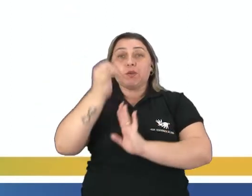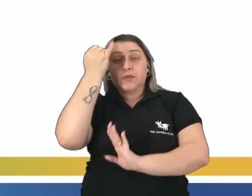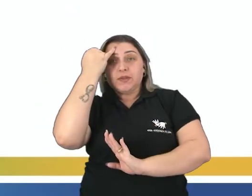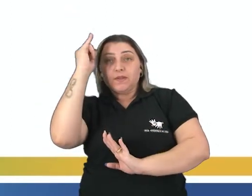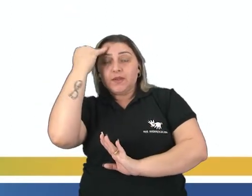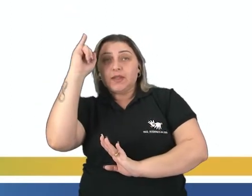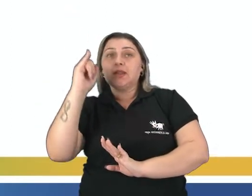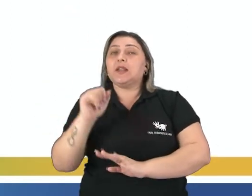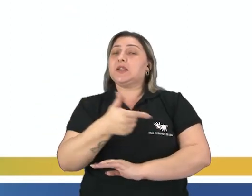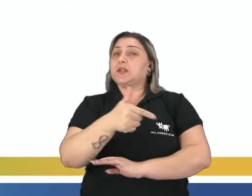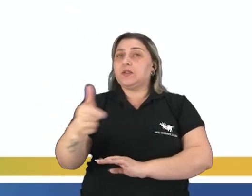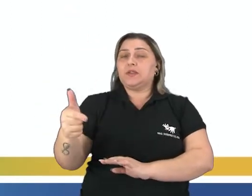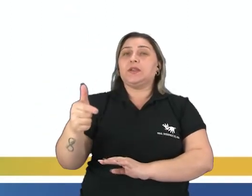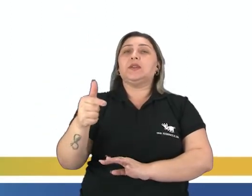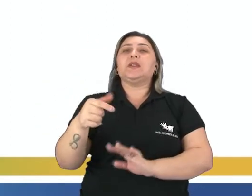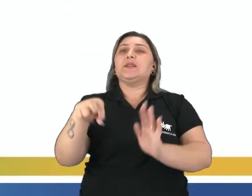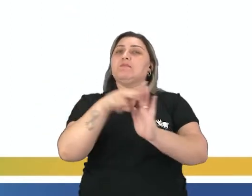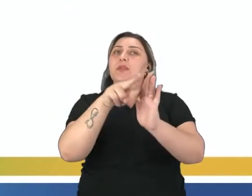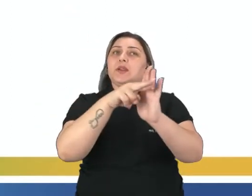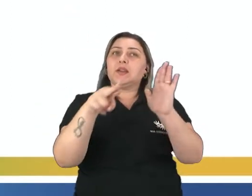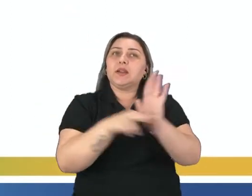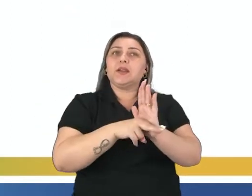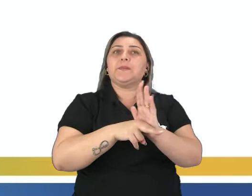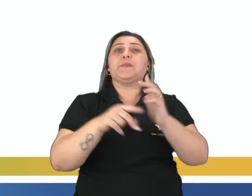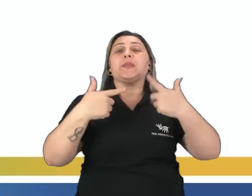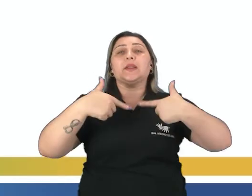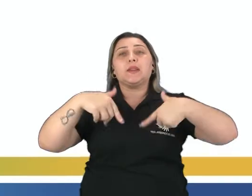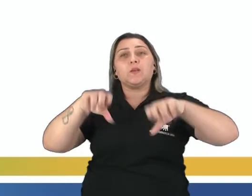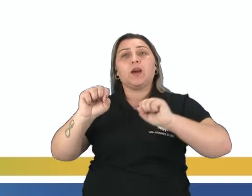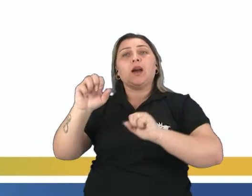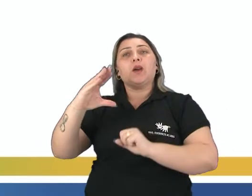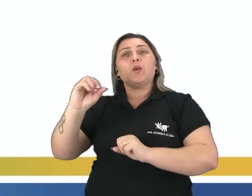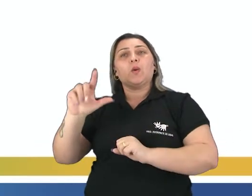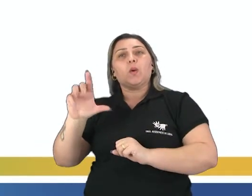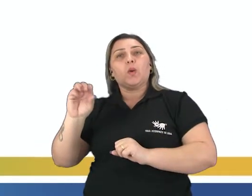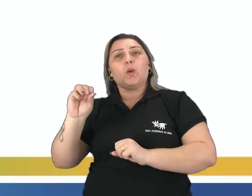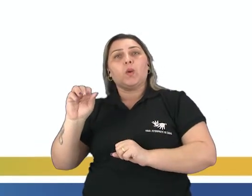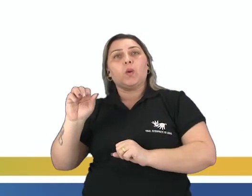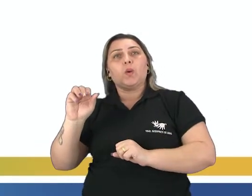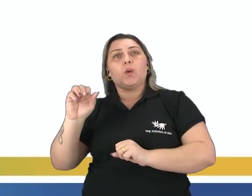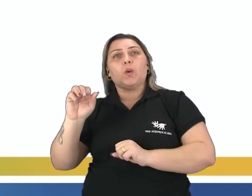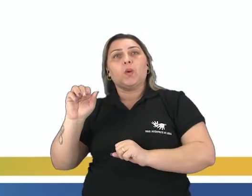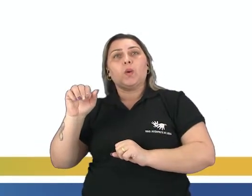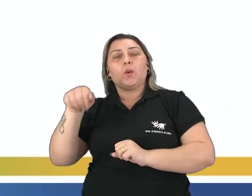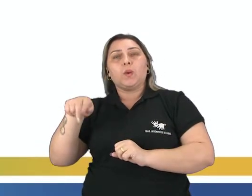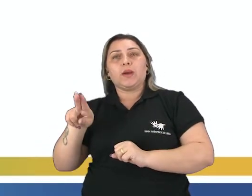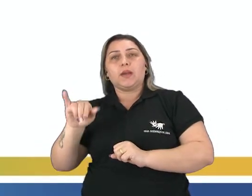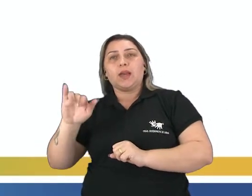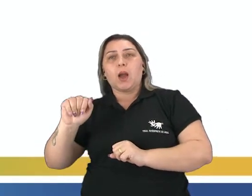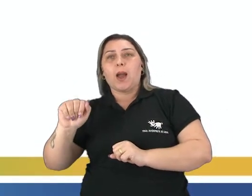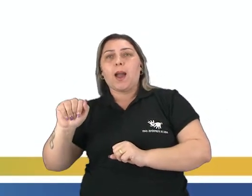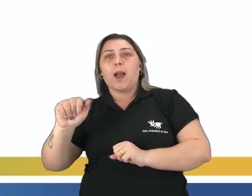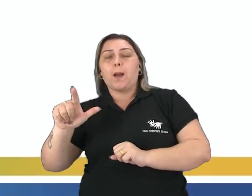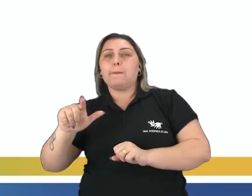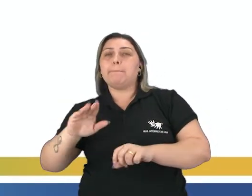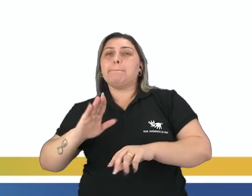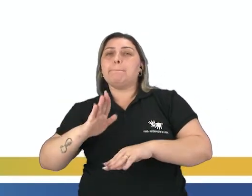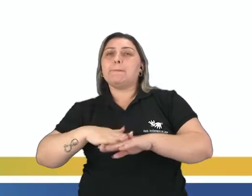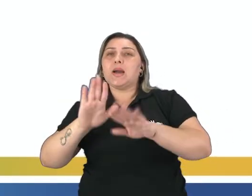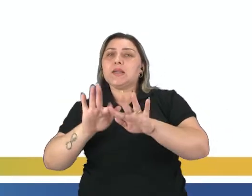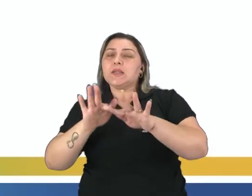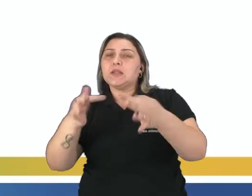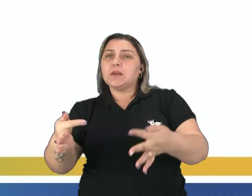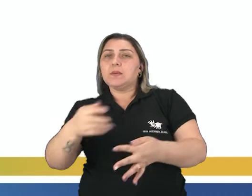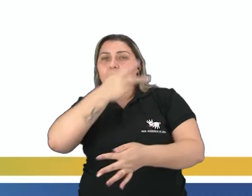improvisados, né, sem muitas regras, né, linguagem coloquial, ou seja, uma linguagem mais simples para que todas as pessoas